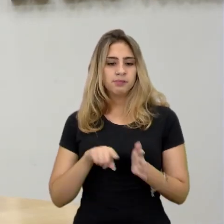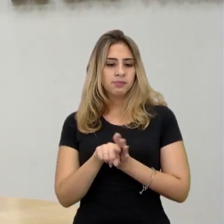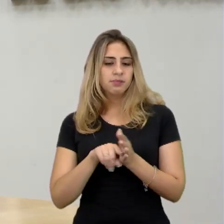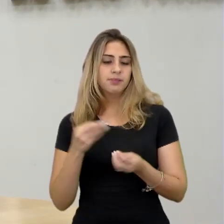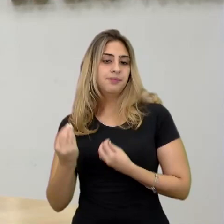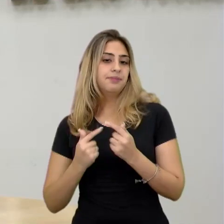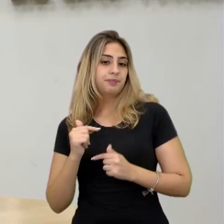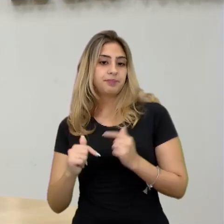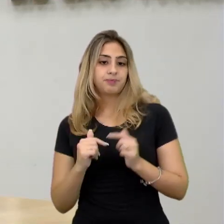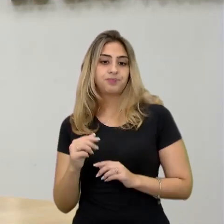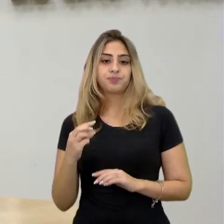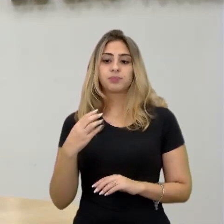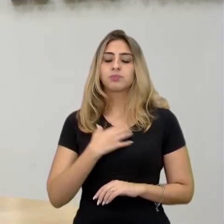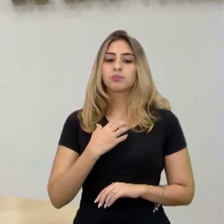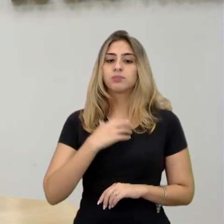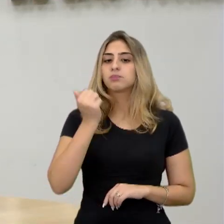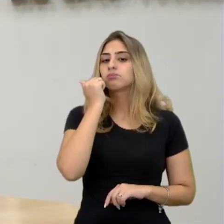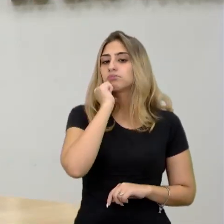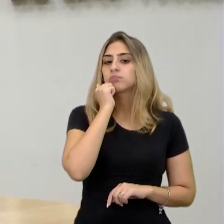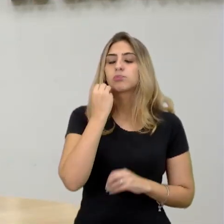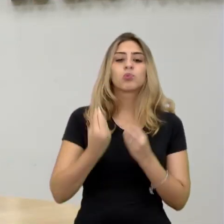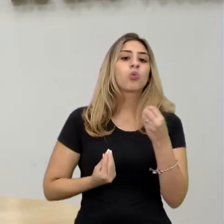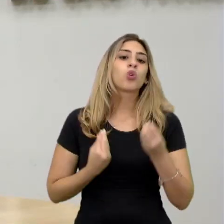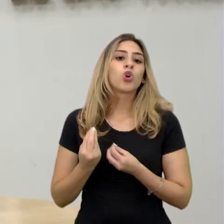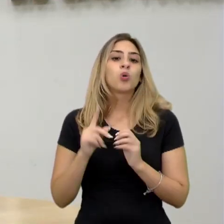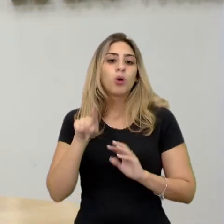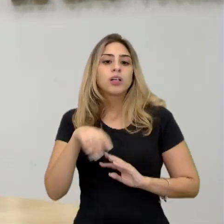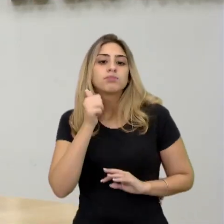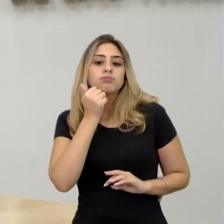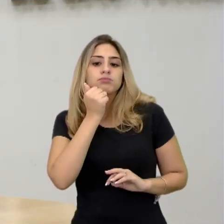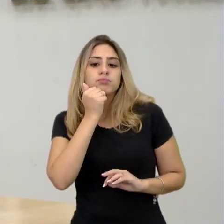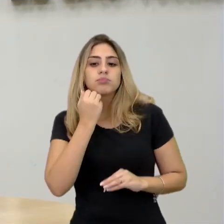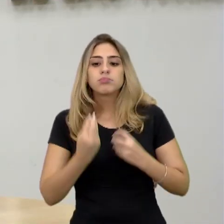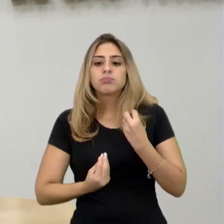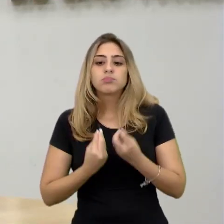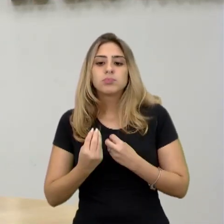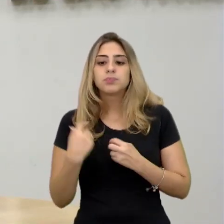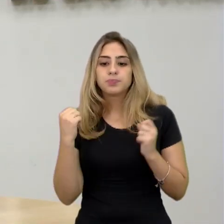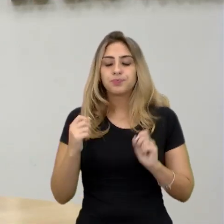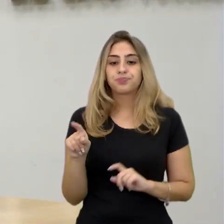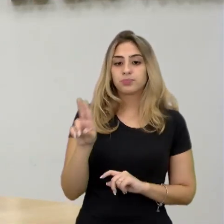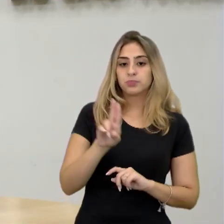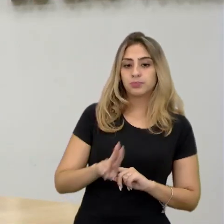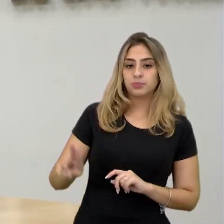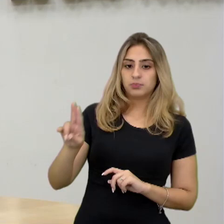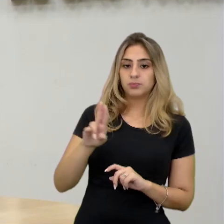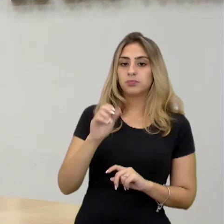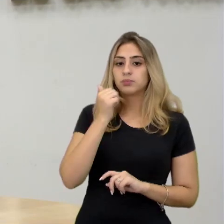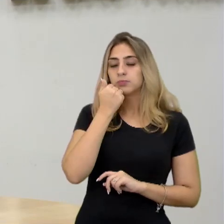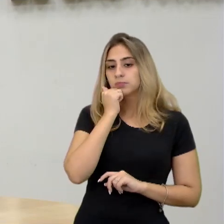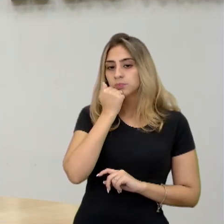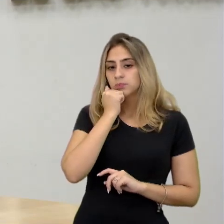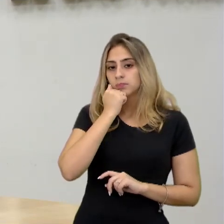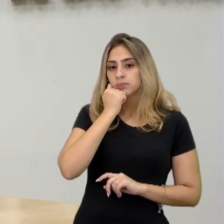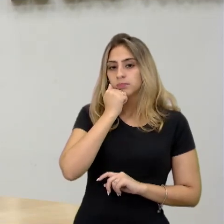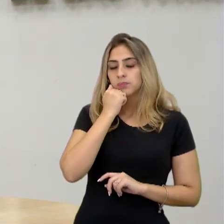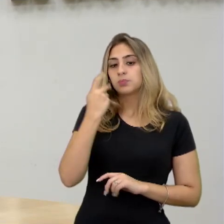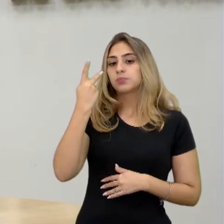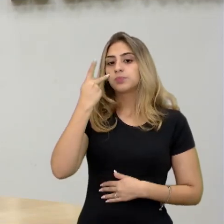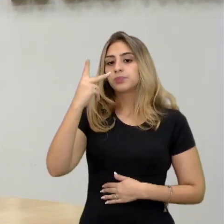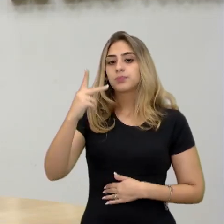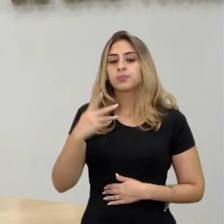como funciona o método científico, como é que funciona a ciência e como é que a gente pode usar o método científico